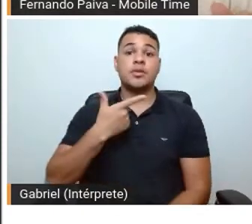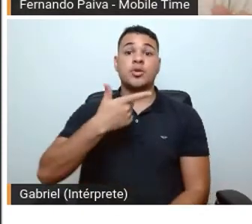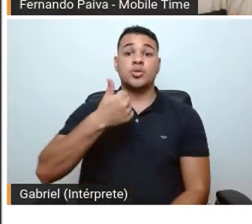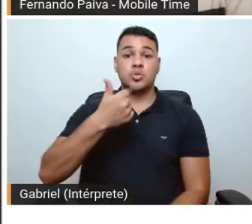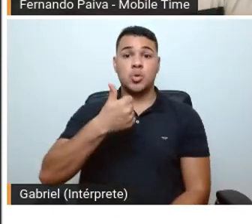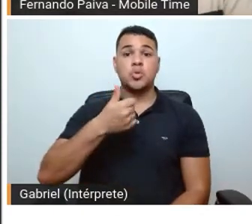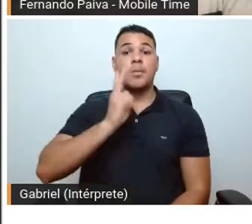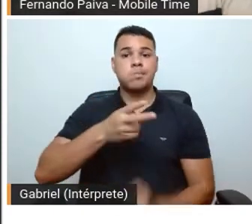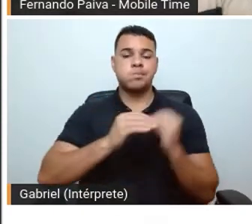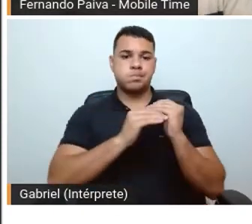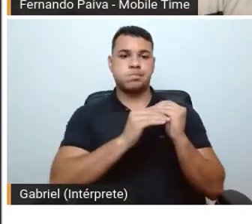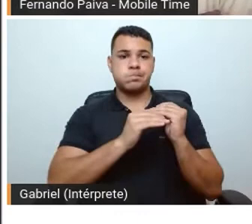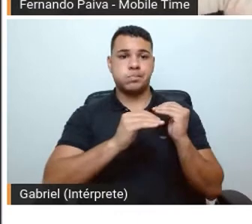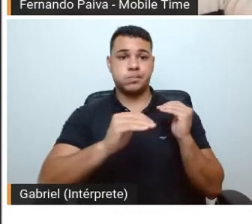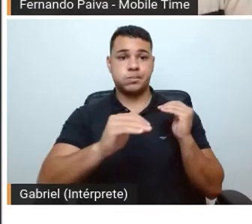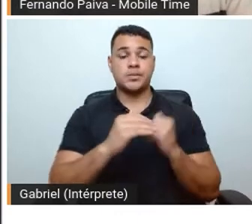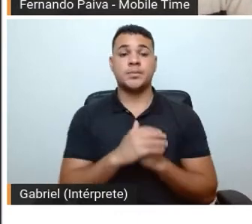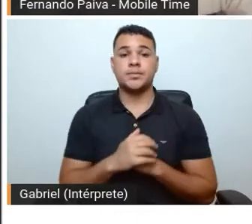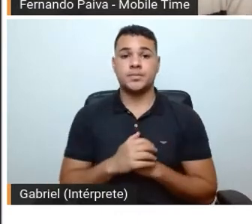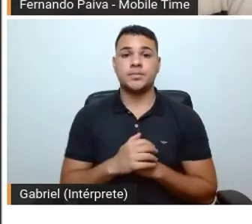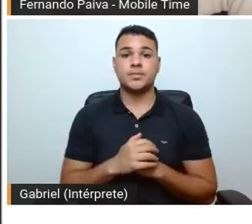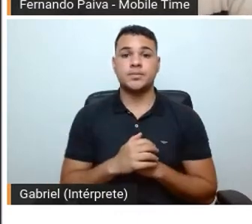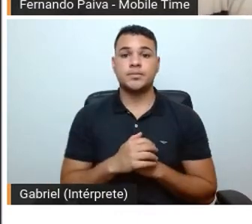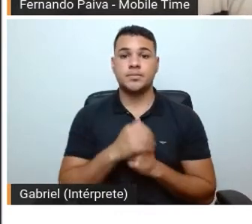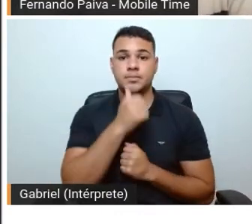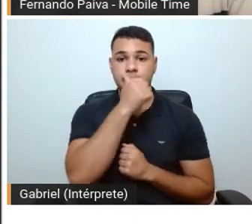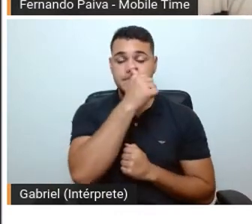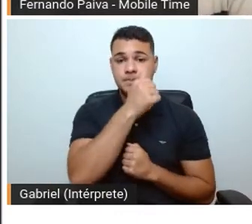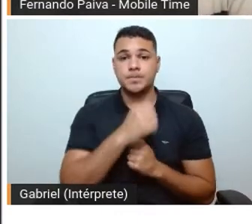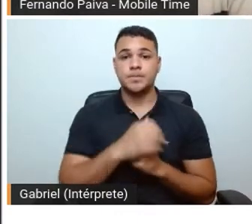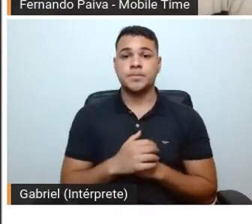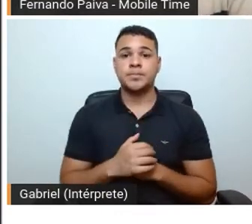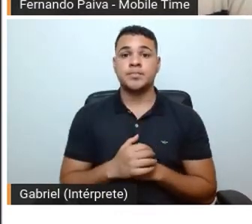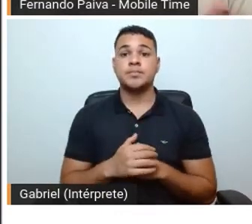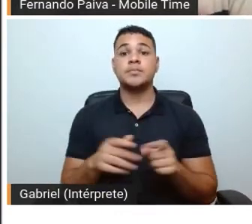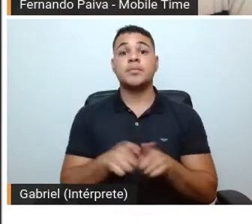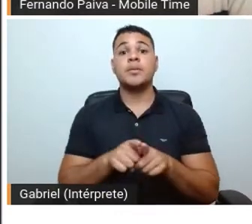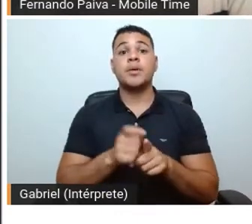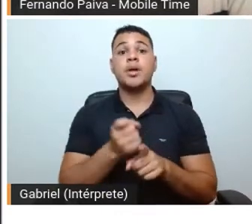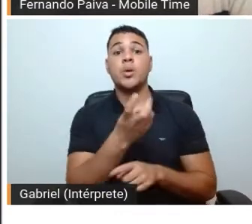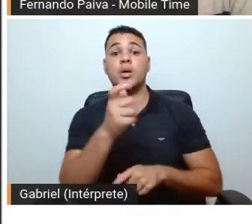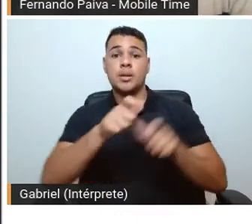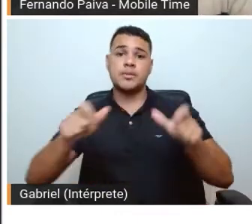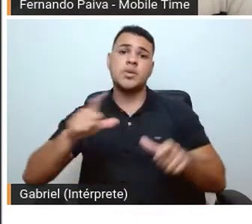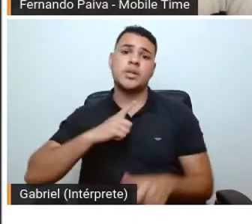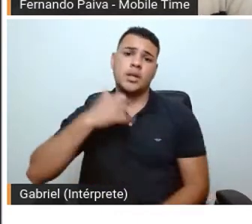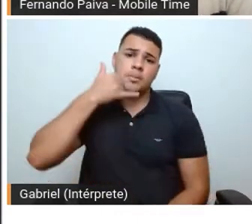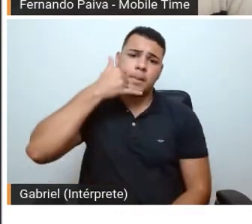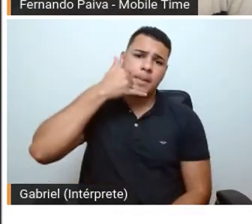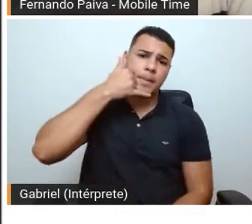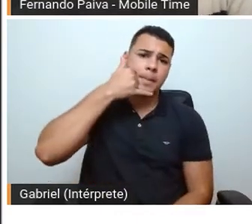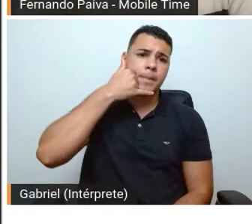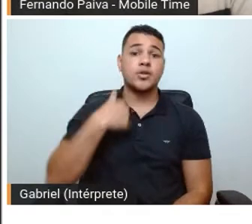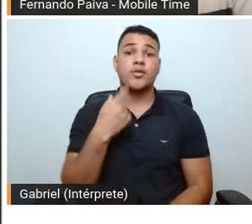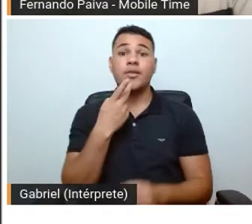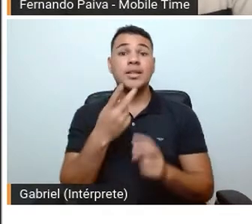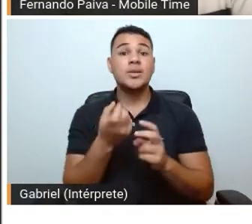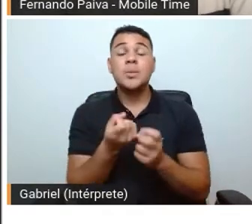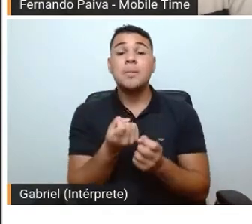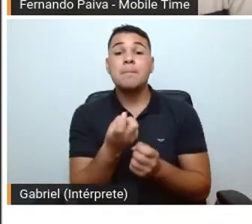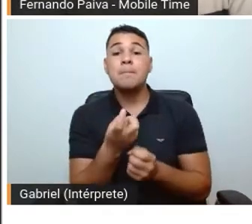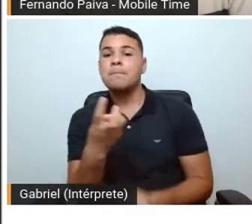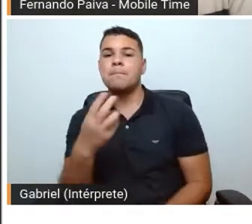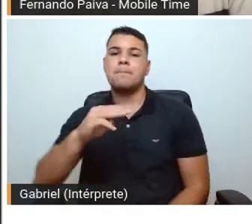manteiga os doze por cento ele atrás Ó mas assim considera lua quantidade de smartphones no Brasil eu tô falando de milhões de pessoas conseguiram